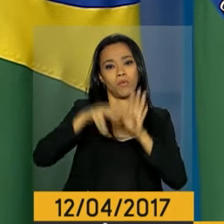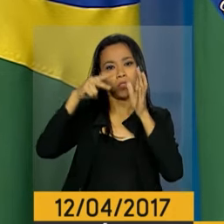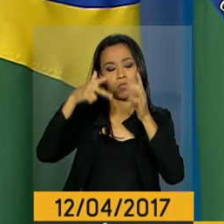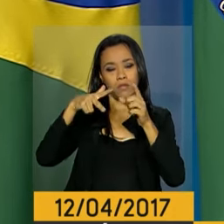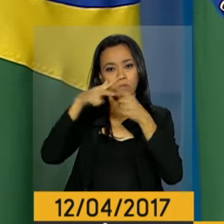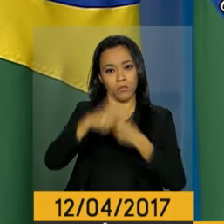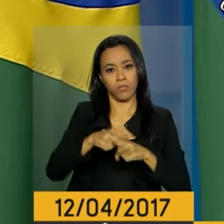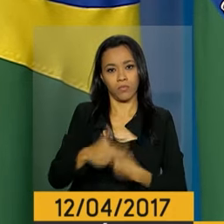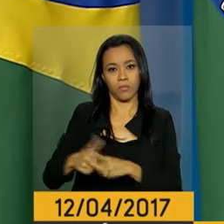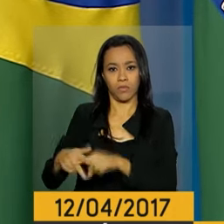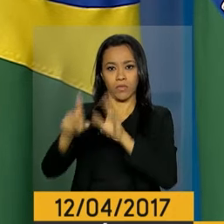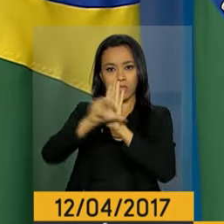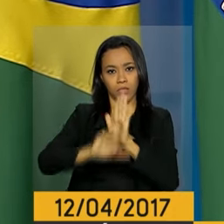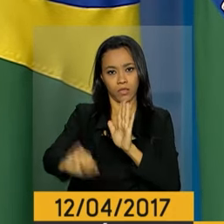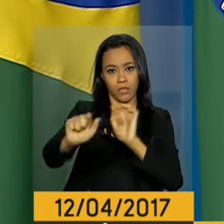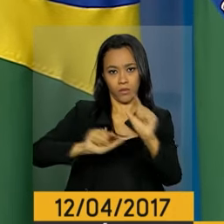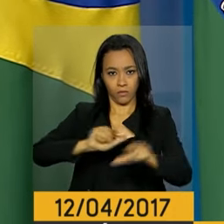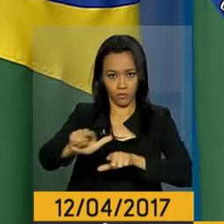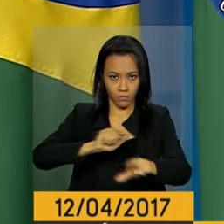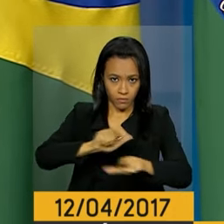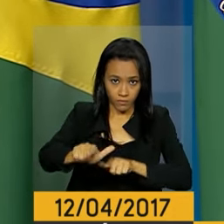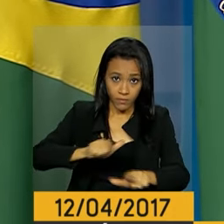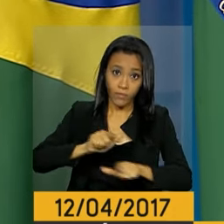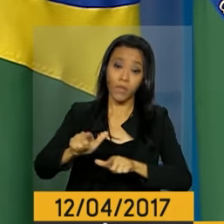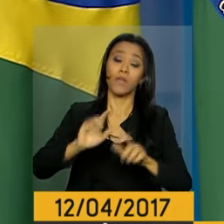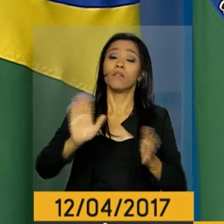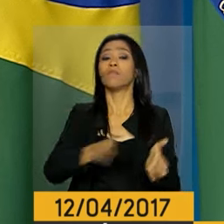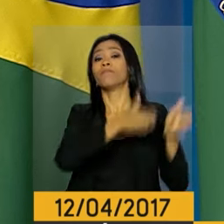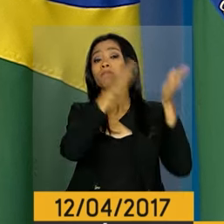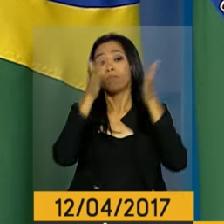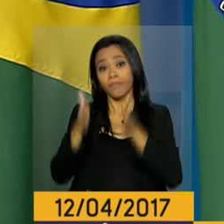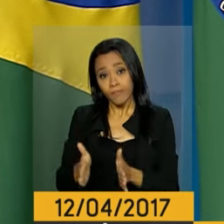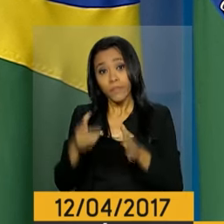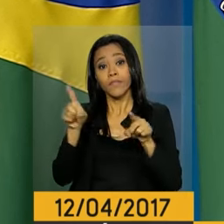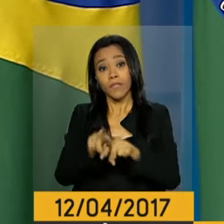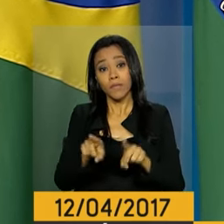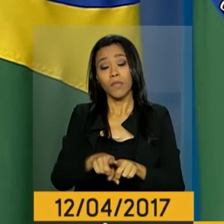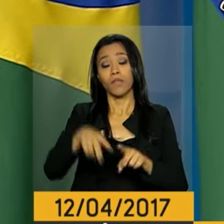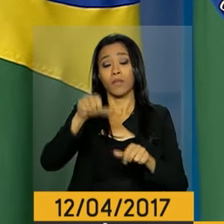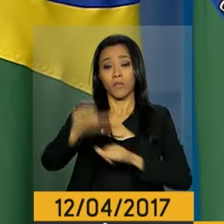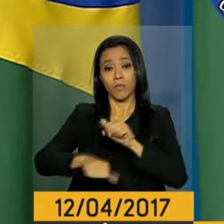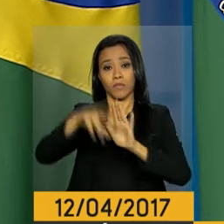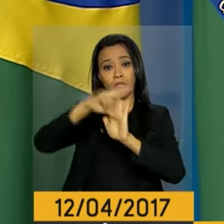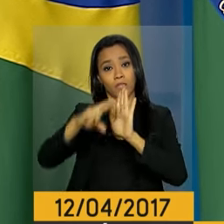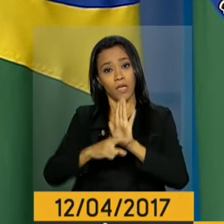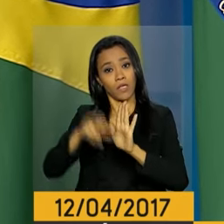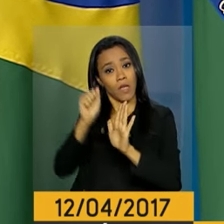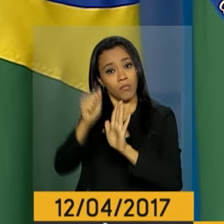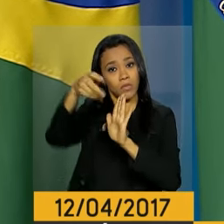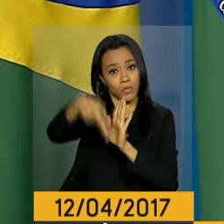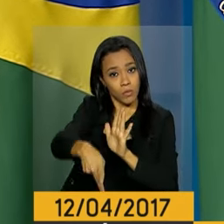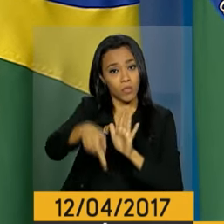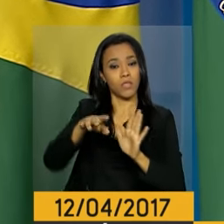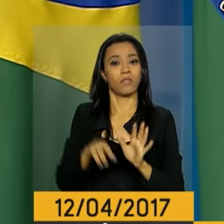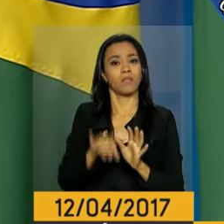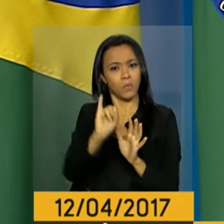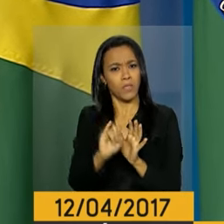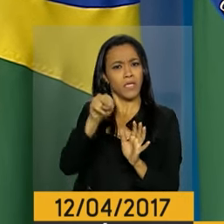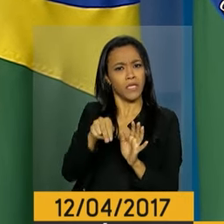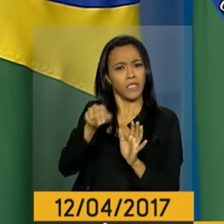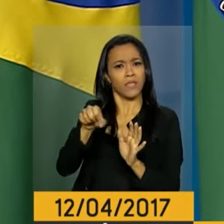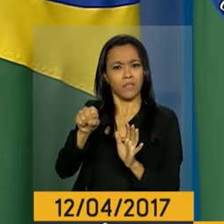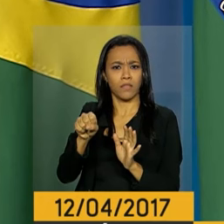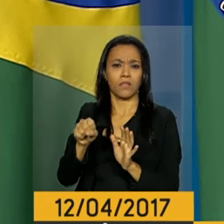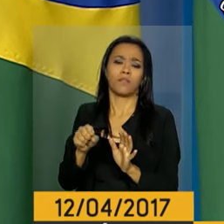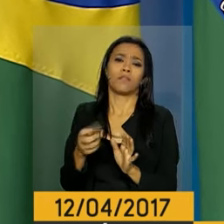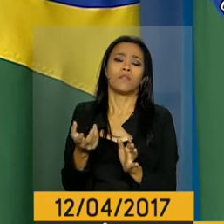reforma que está sendo feita e naturalmente a reforma da Previdência Onde nós estamos fazendo as adequações necessárias